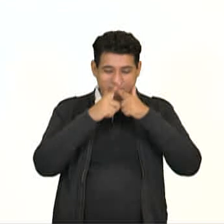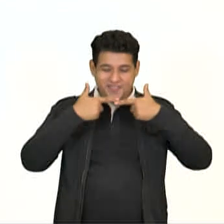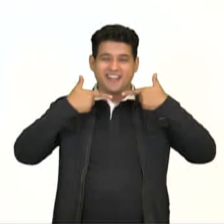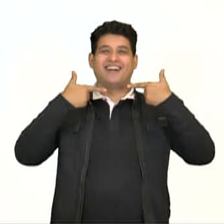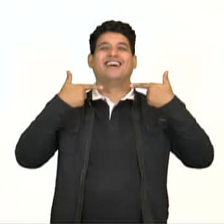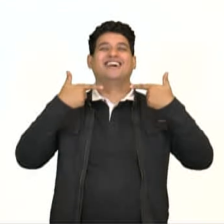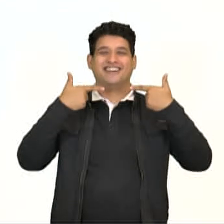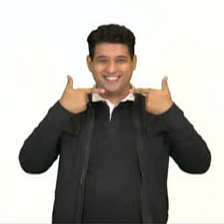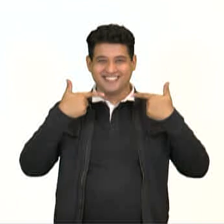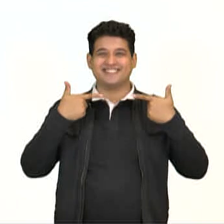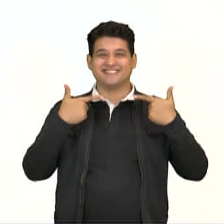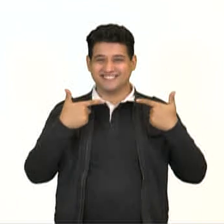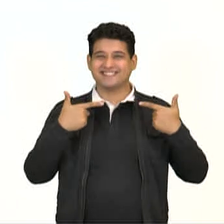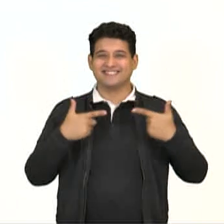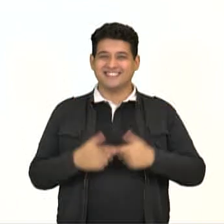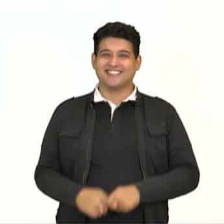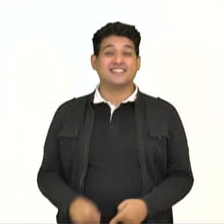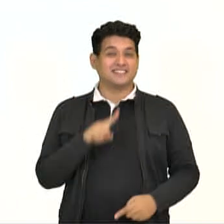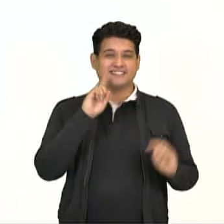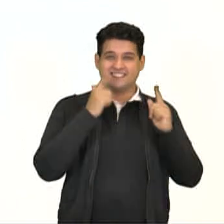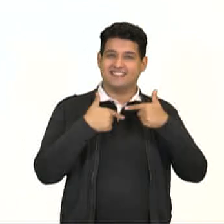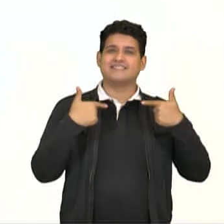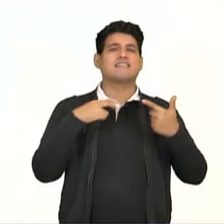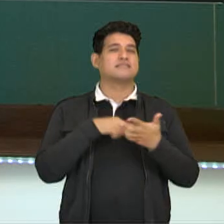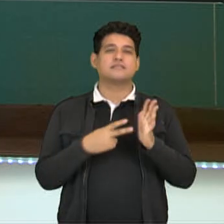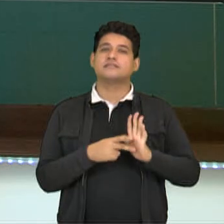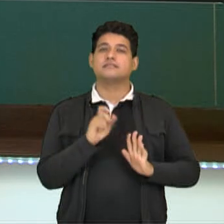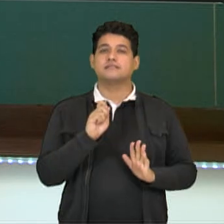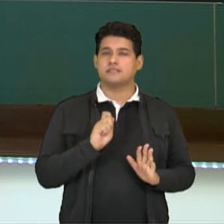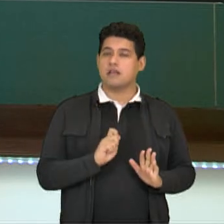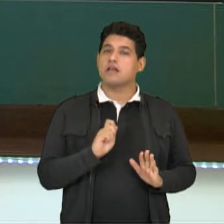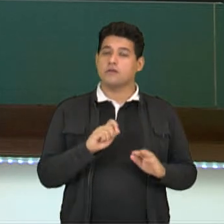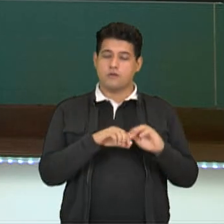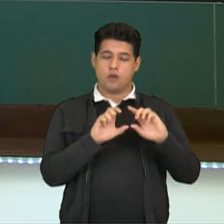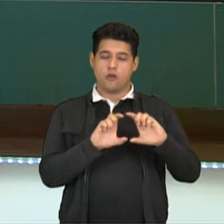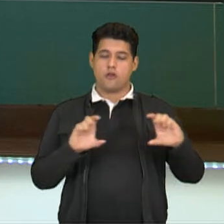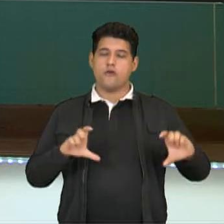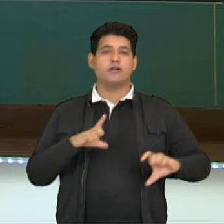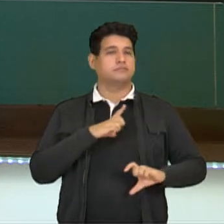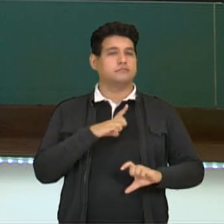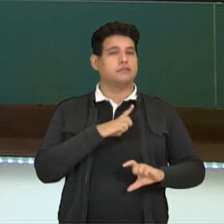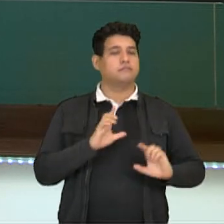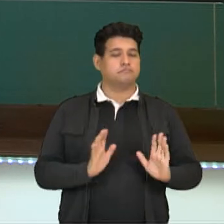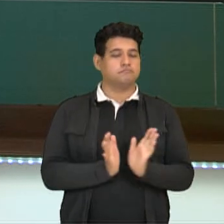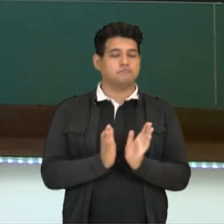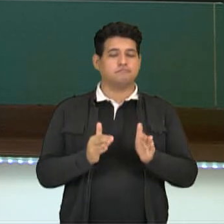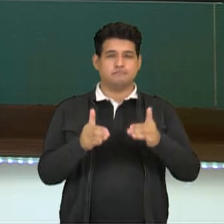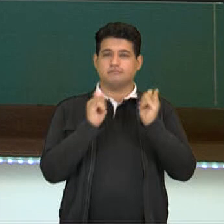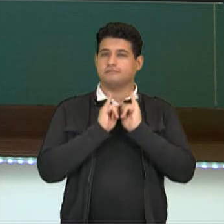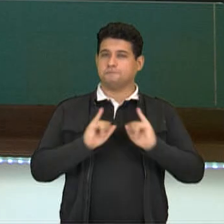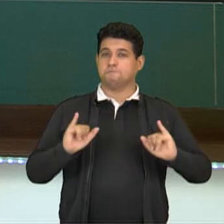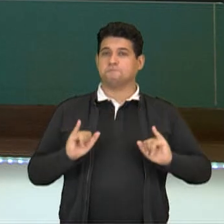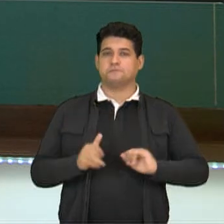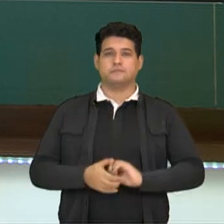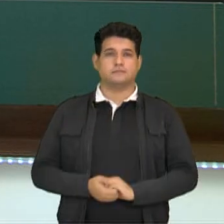will smile. É isso que quer dizer ali o slogan, né, dessa campanha